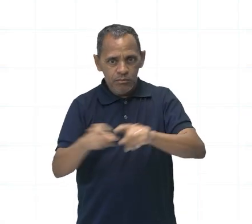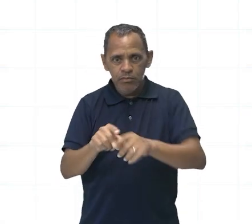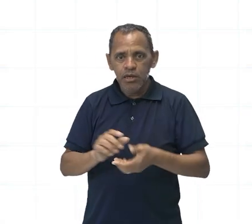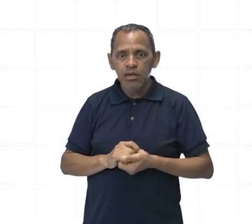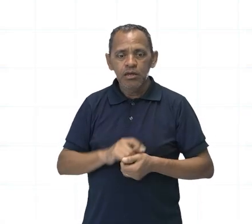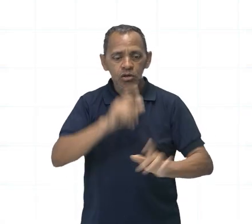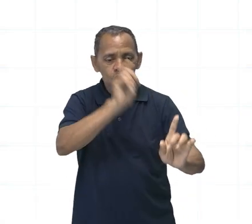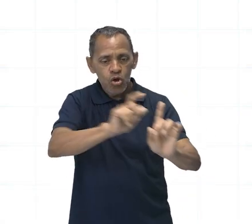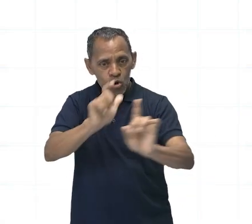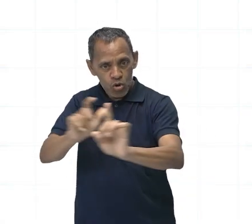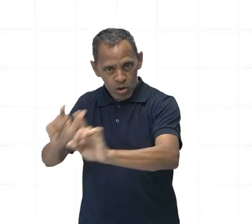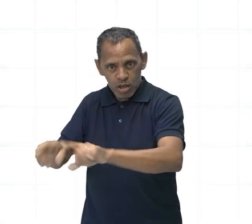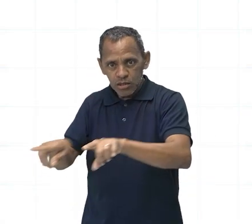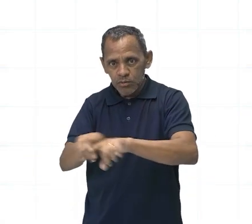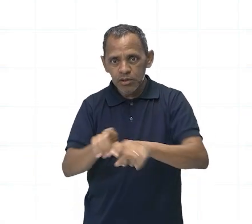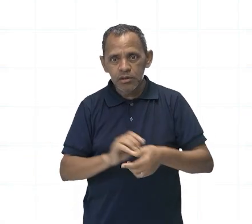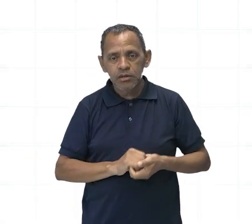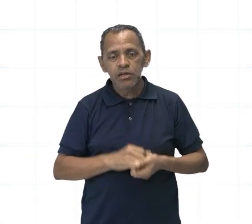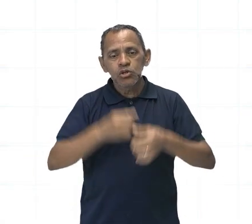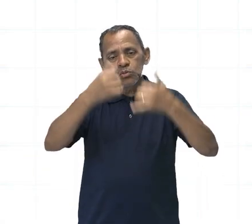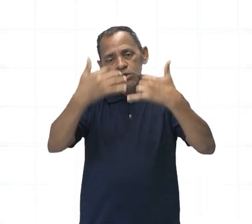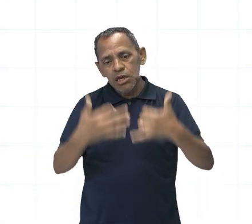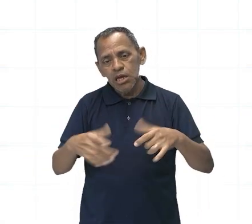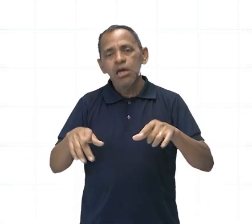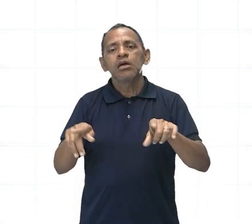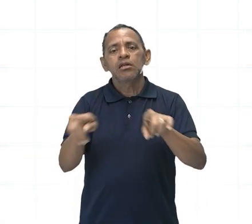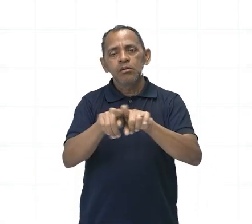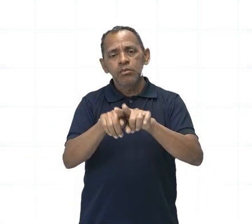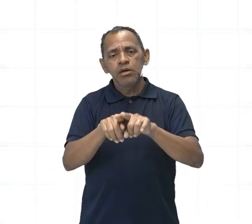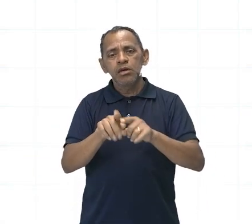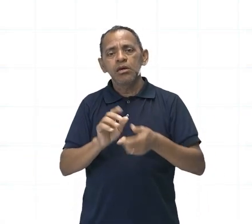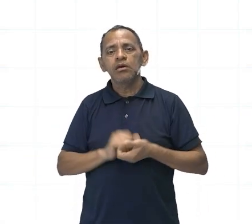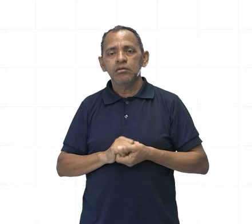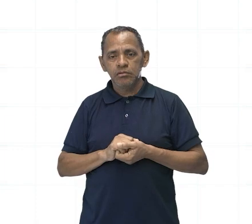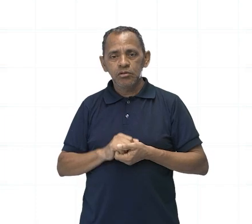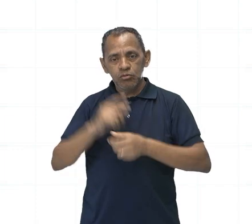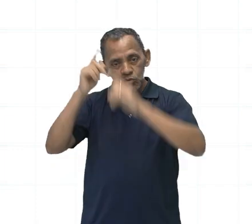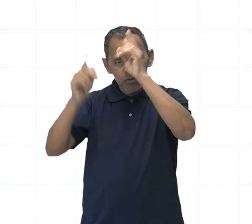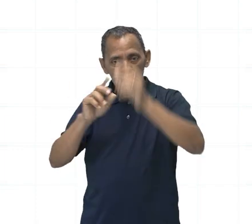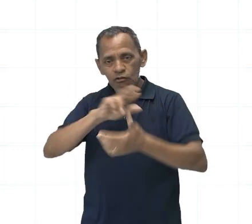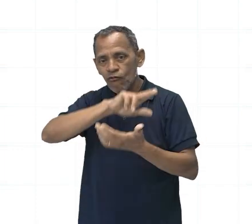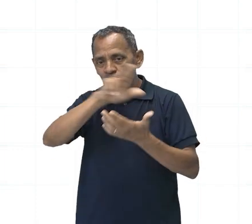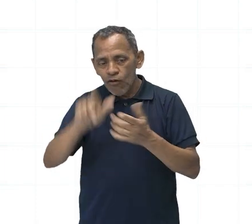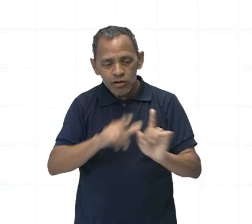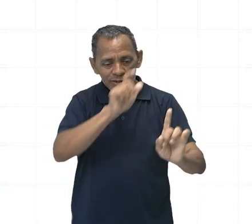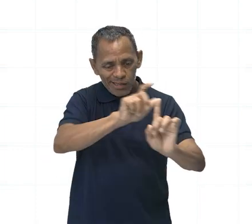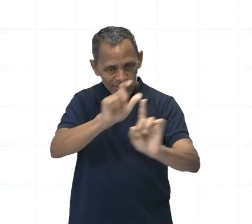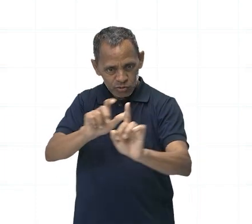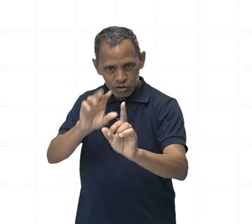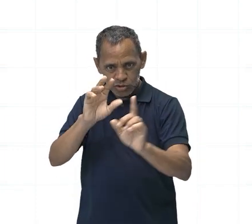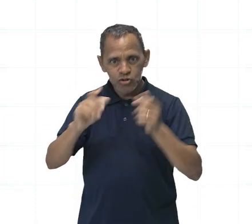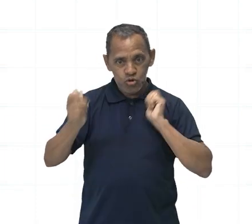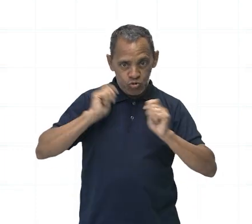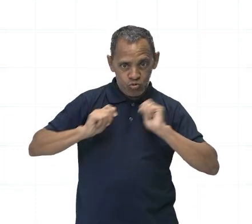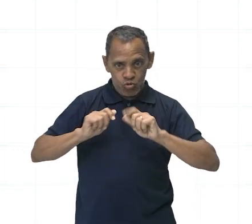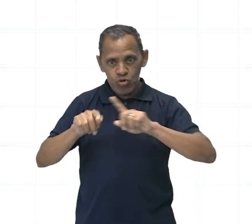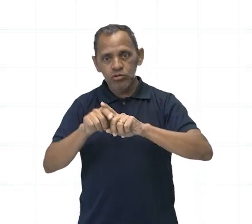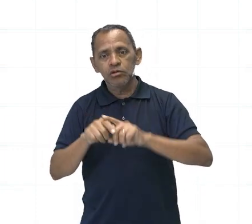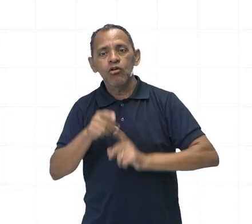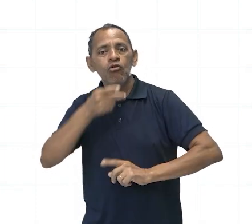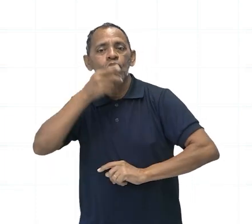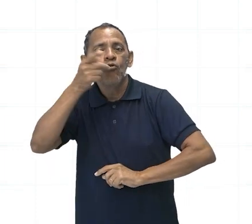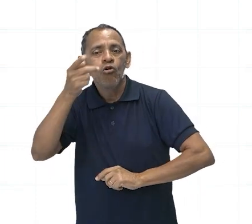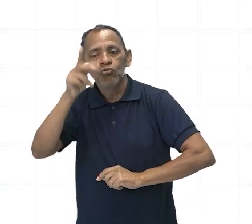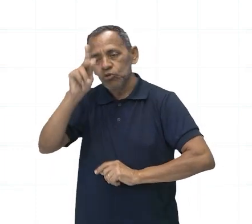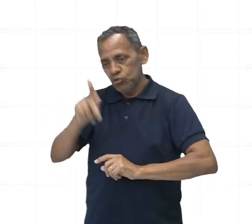e aos colegas de cena. Então, como eu já falei, o teatro da improvisação, vários atores ficam no